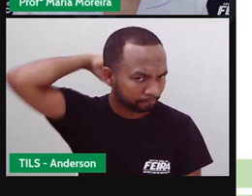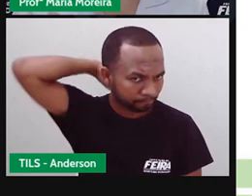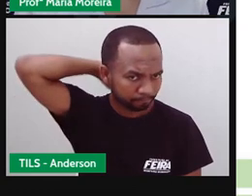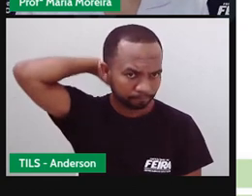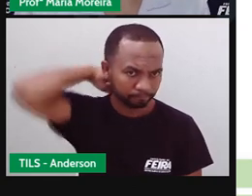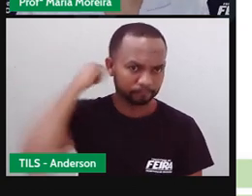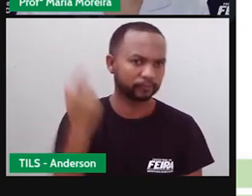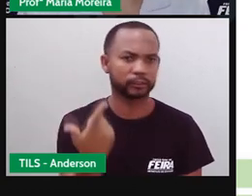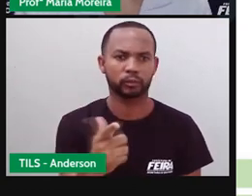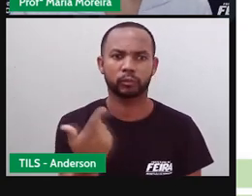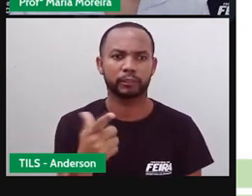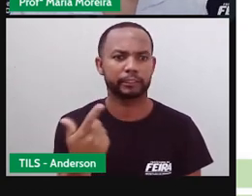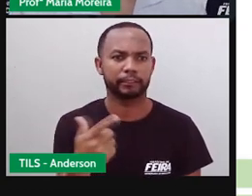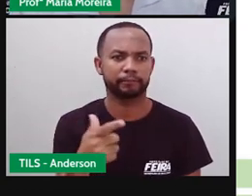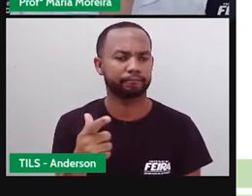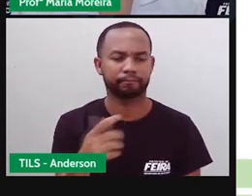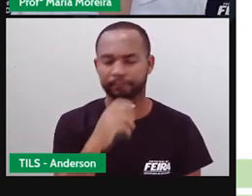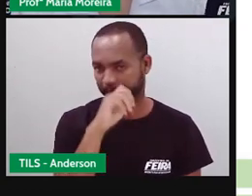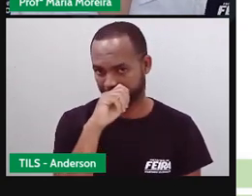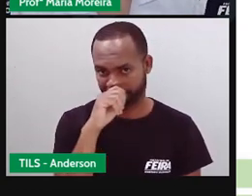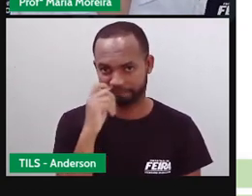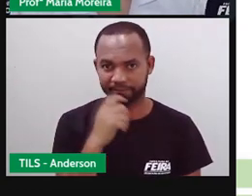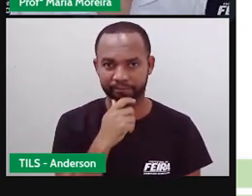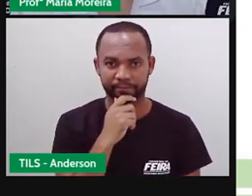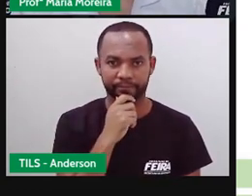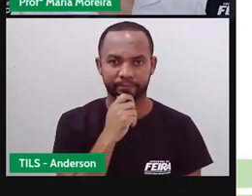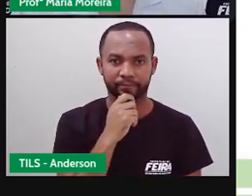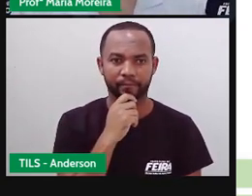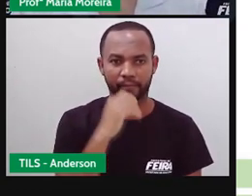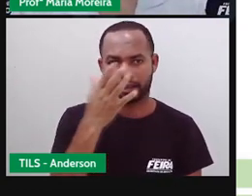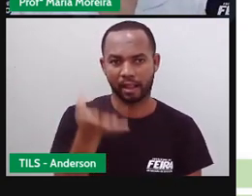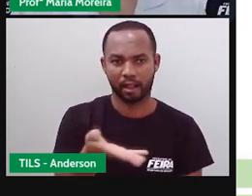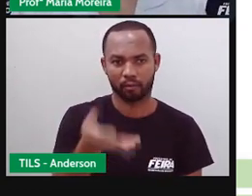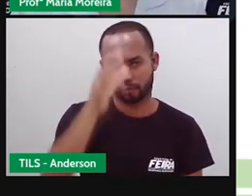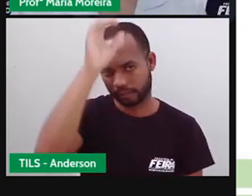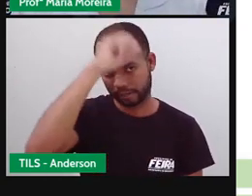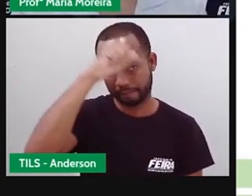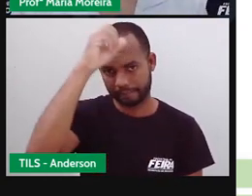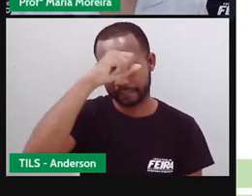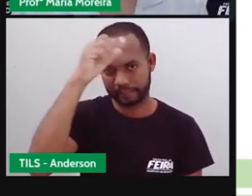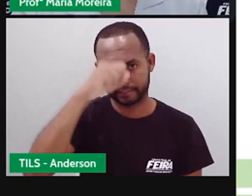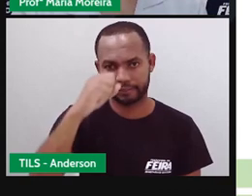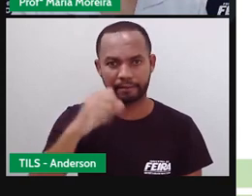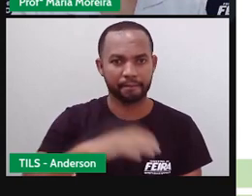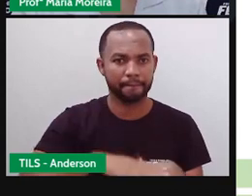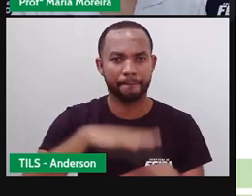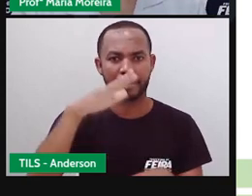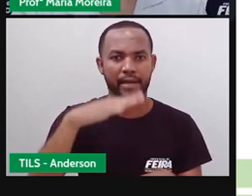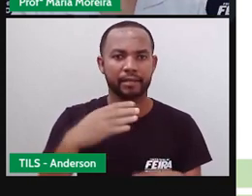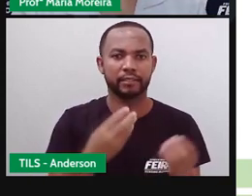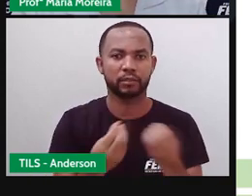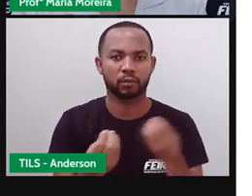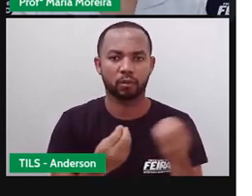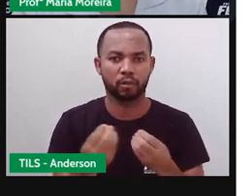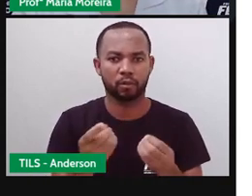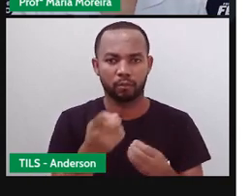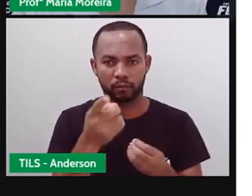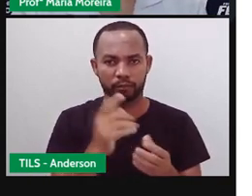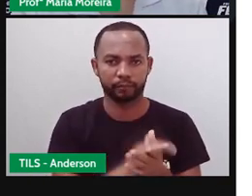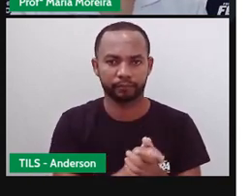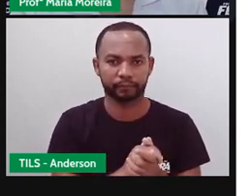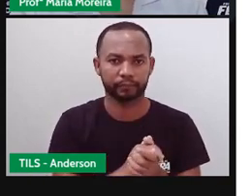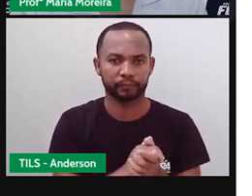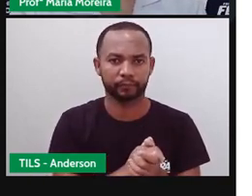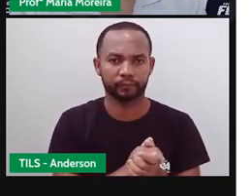vertebral nem crânio Vamos então aqui agora aprender um pouco mais né sobre as minhocas